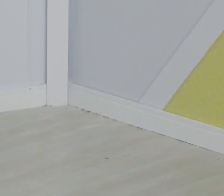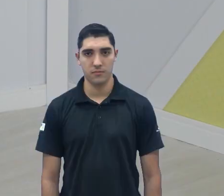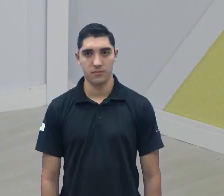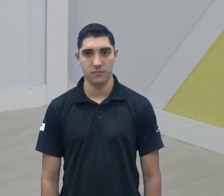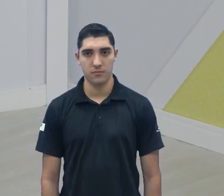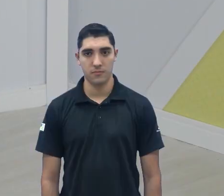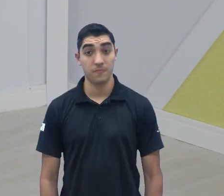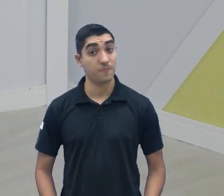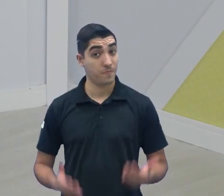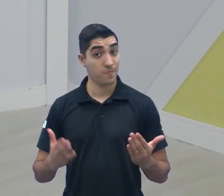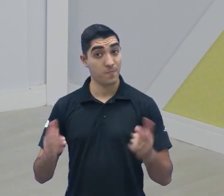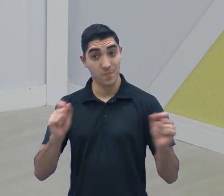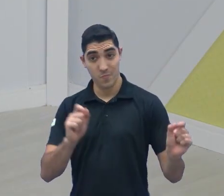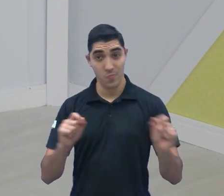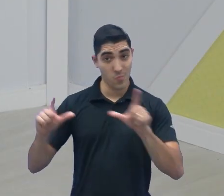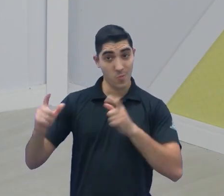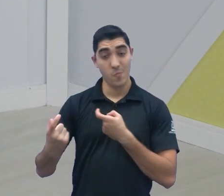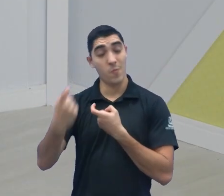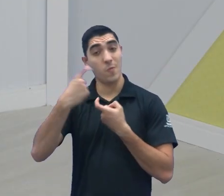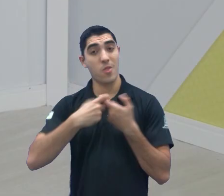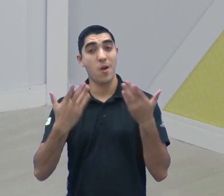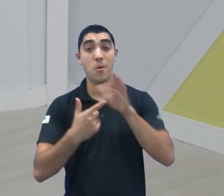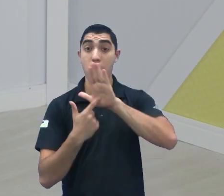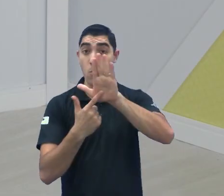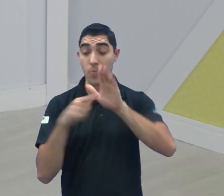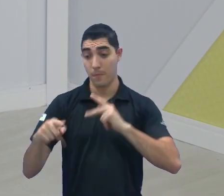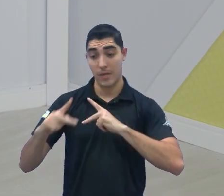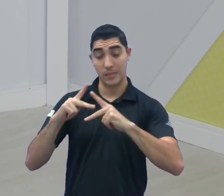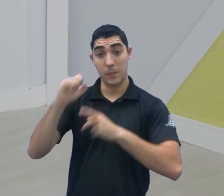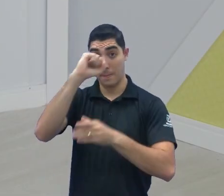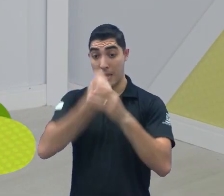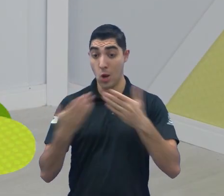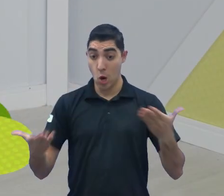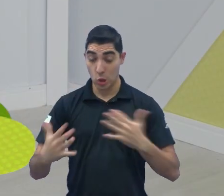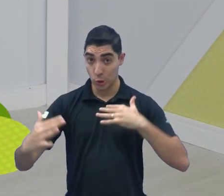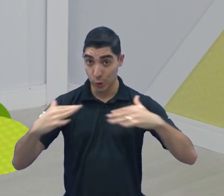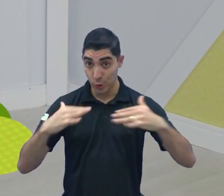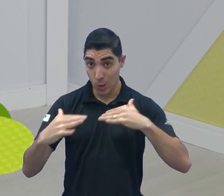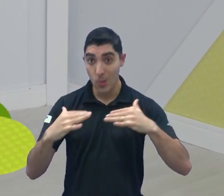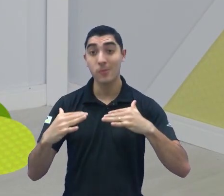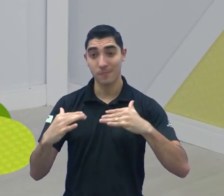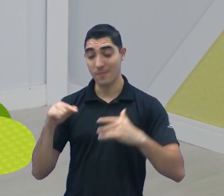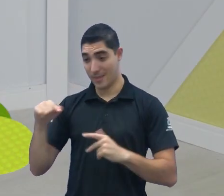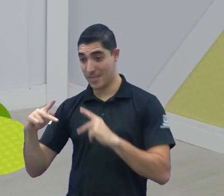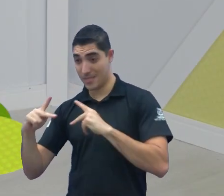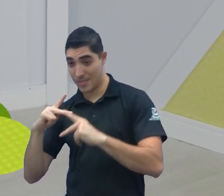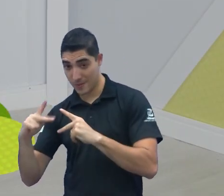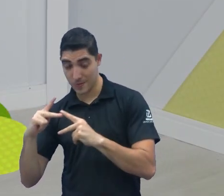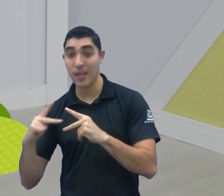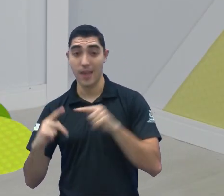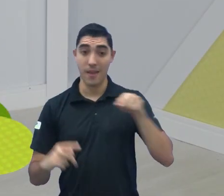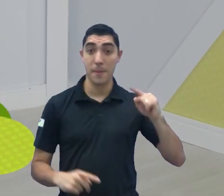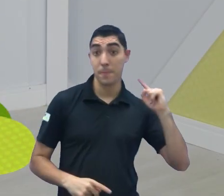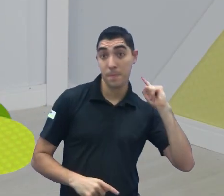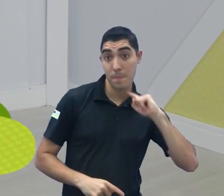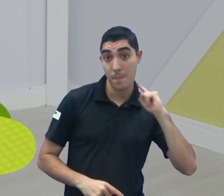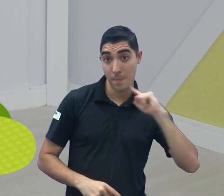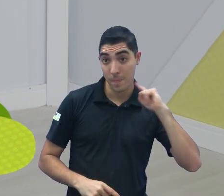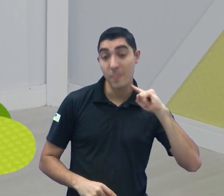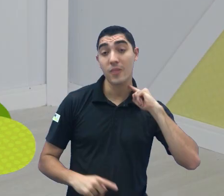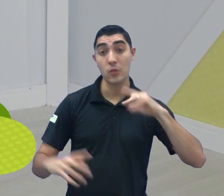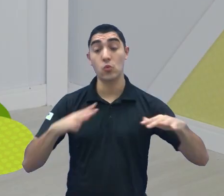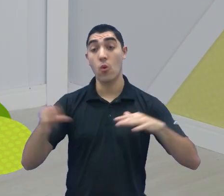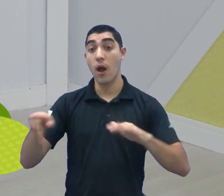Muito bem, estamos de volta com a Hora do Esporte falando de basquete. Hoje o São José volta à quadra pela terceira partida seguida em casa dentro